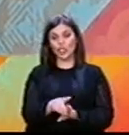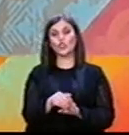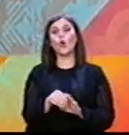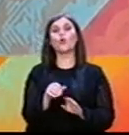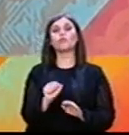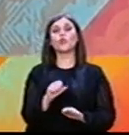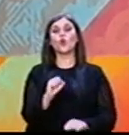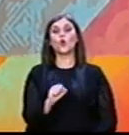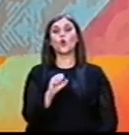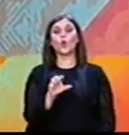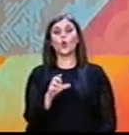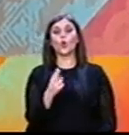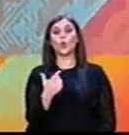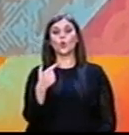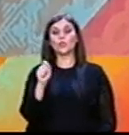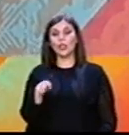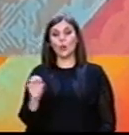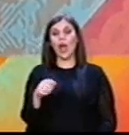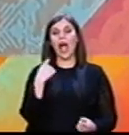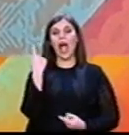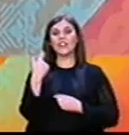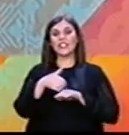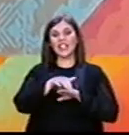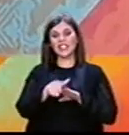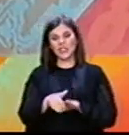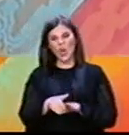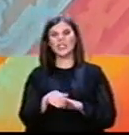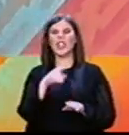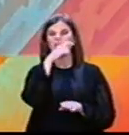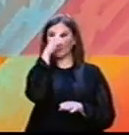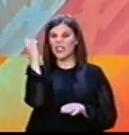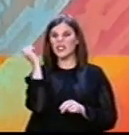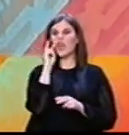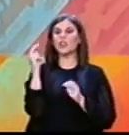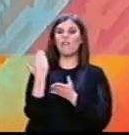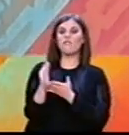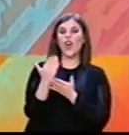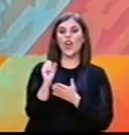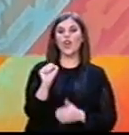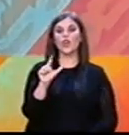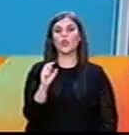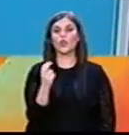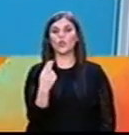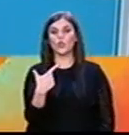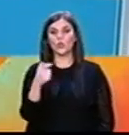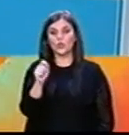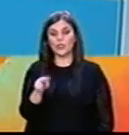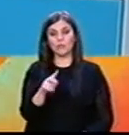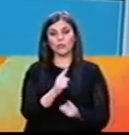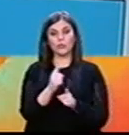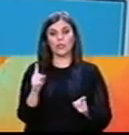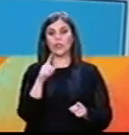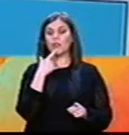doença celíaca. Rissóis e salgadinhos, às vezes é difícil encontrá-los sem glúten. Até para que sejam sem glúten, não convém